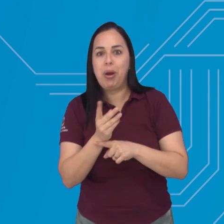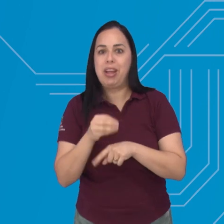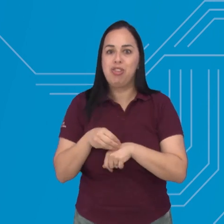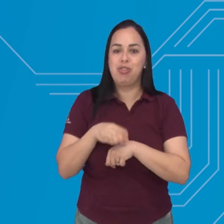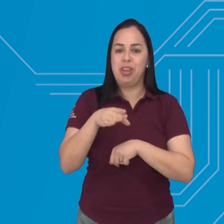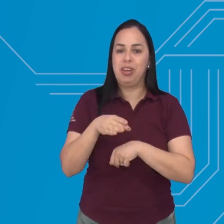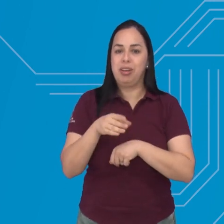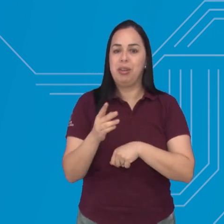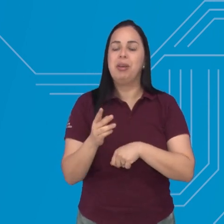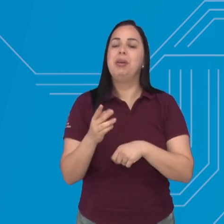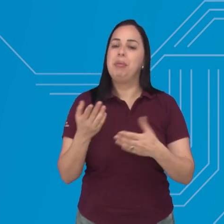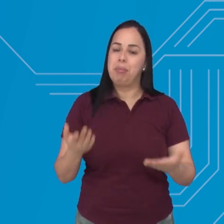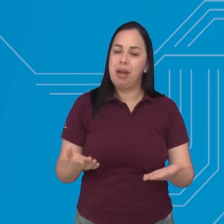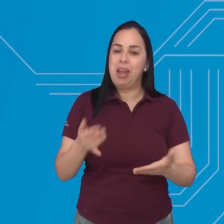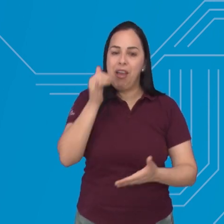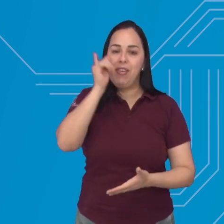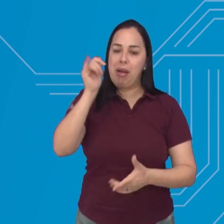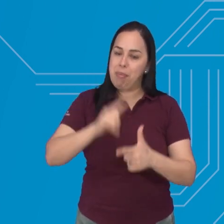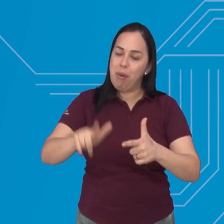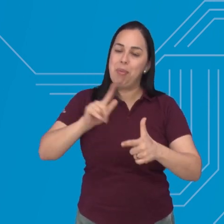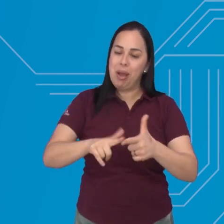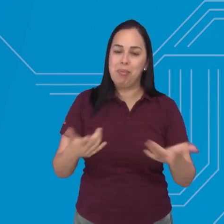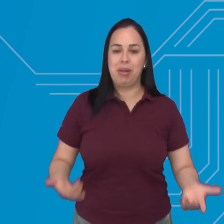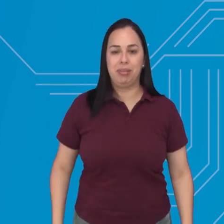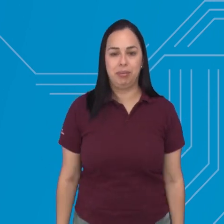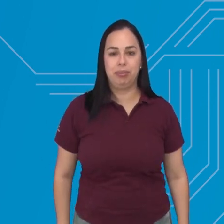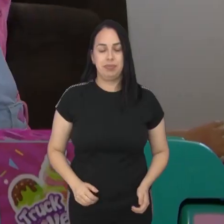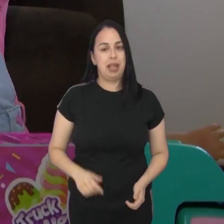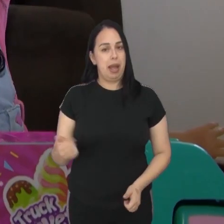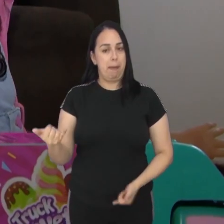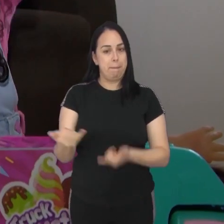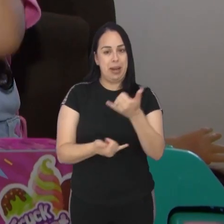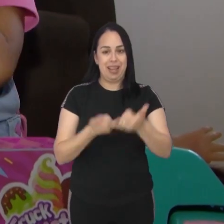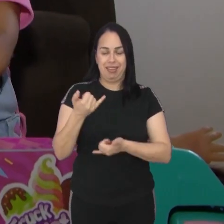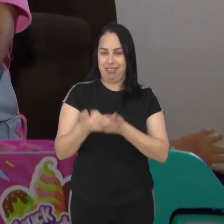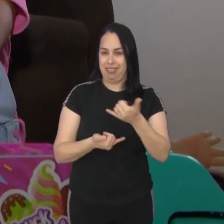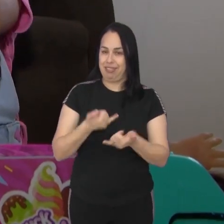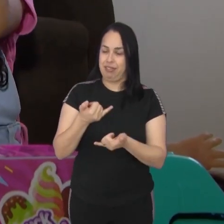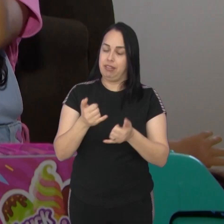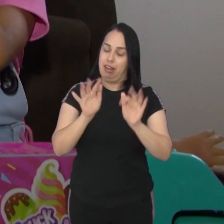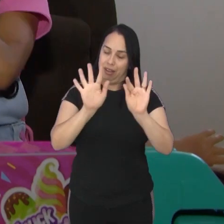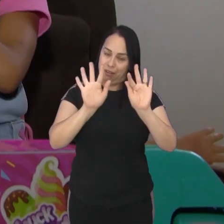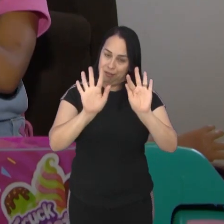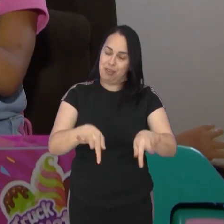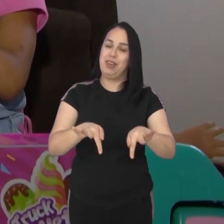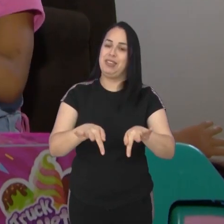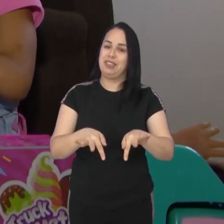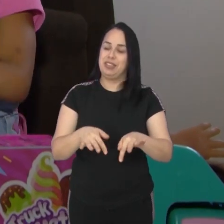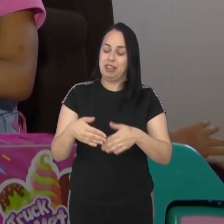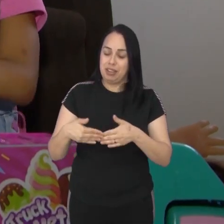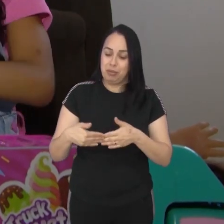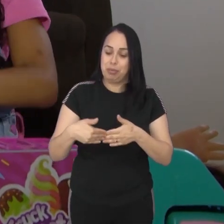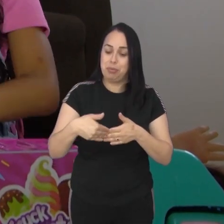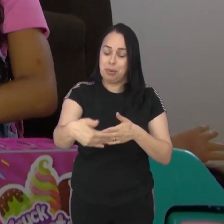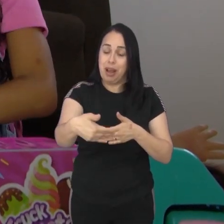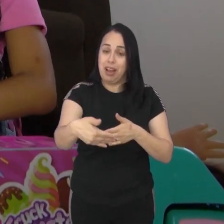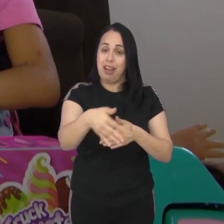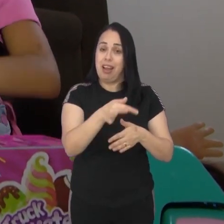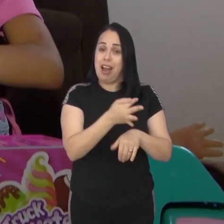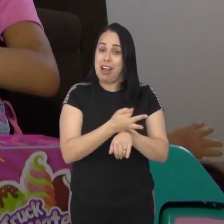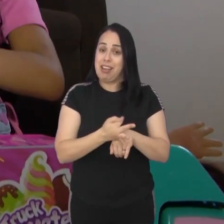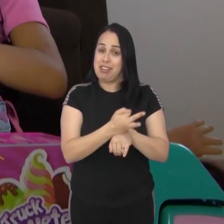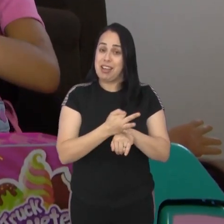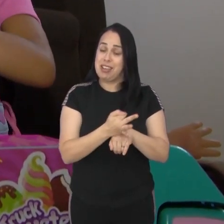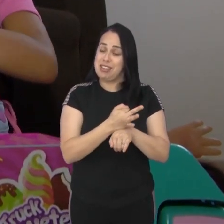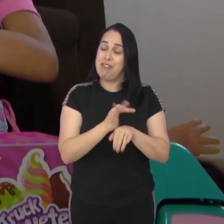pai e nem filho tenham dor de cabeça nesse retorno às aulas. Essa brincadeira aqui tem hora para acabar. Já já as férias